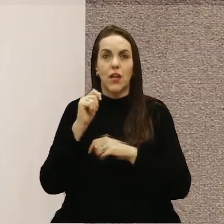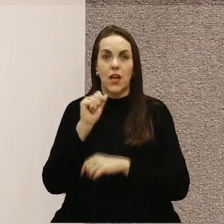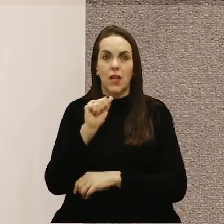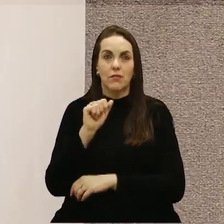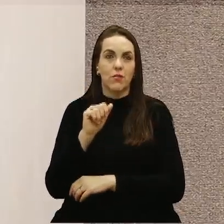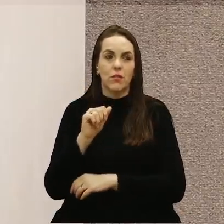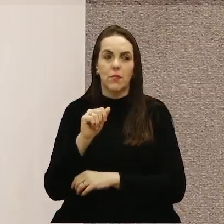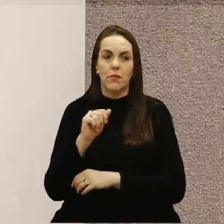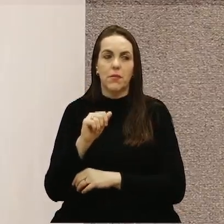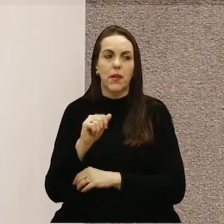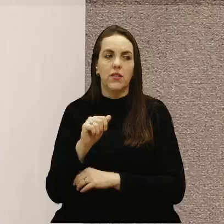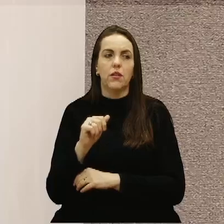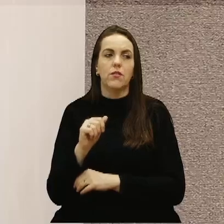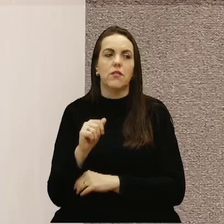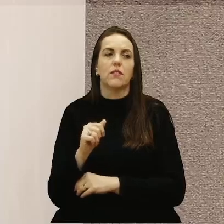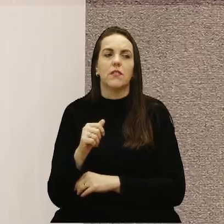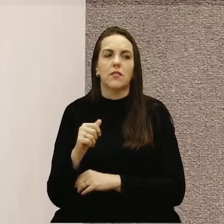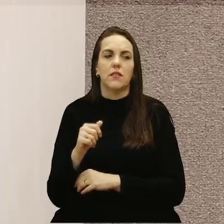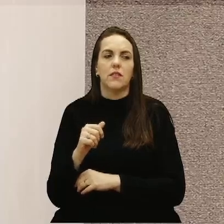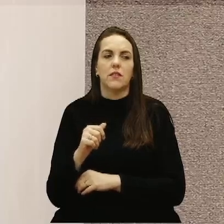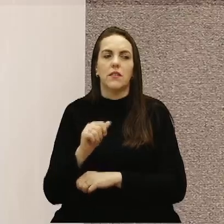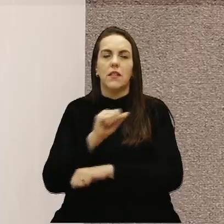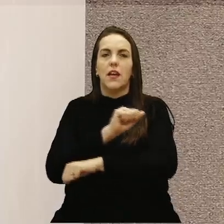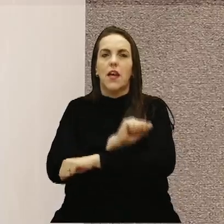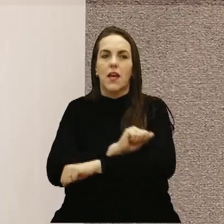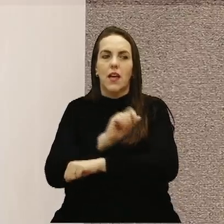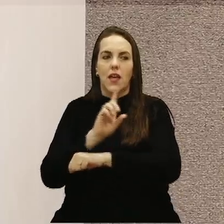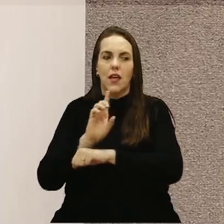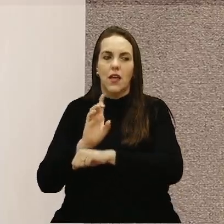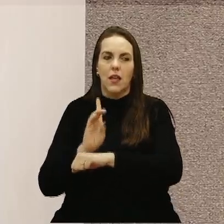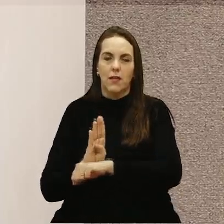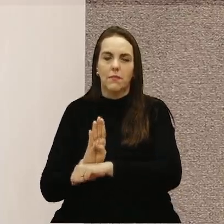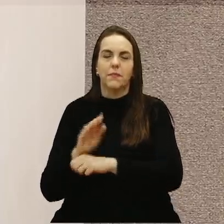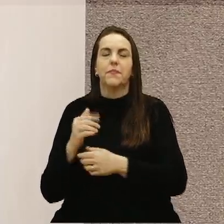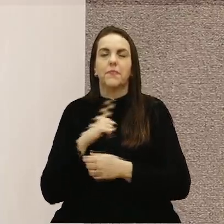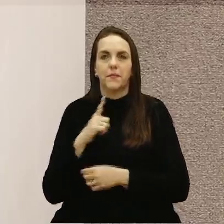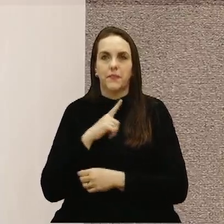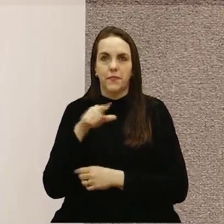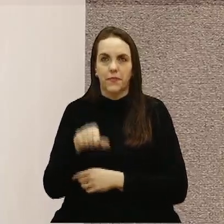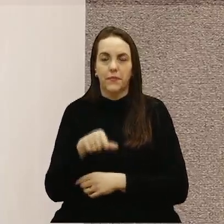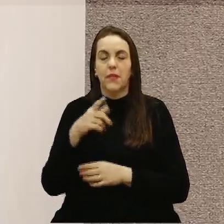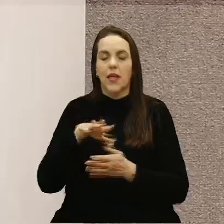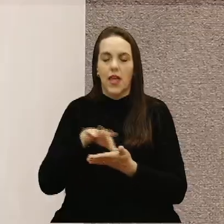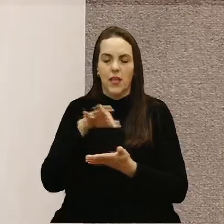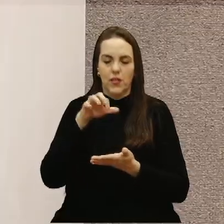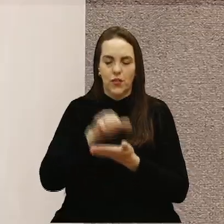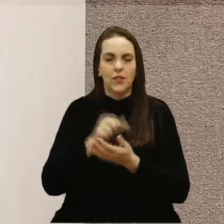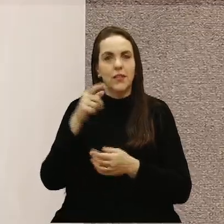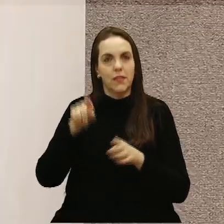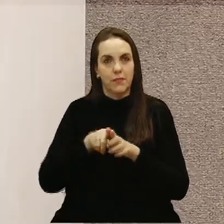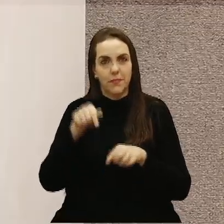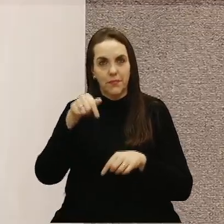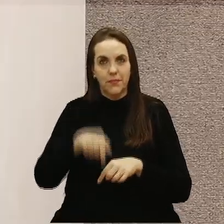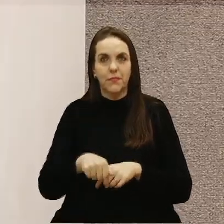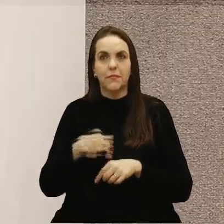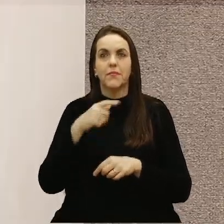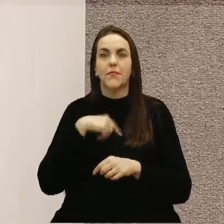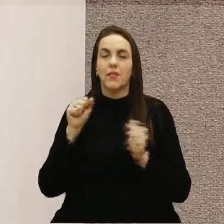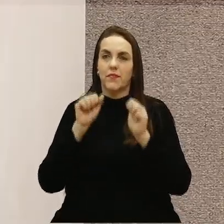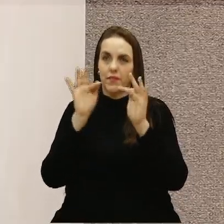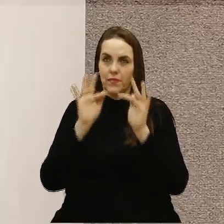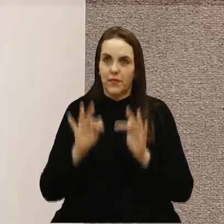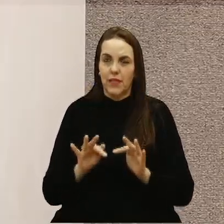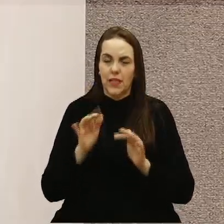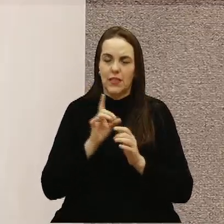de 600, 700 jovens aí que são liderados por ele. Ontem ele estava de aniversário, então deixo registrado também aqui minhas felicitações, desejos de saúde e de